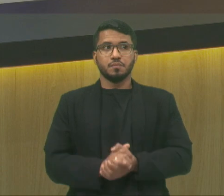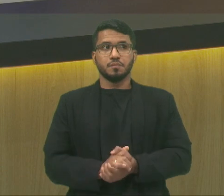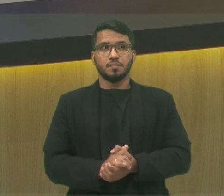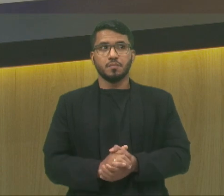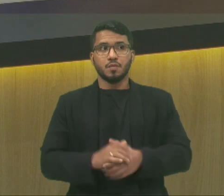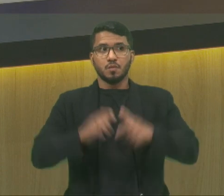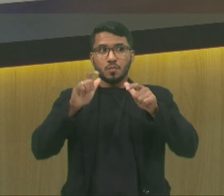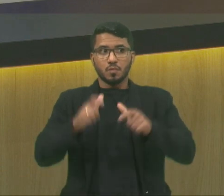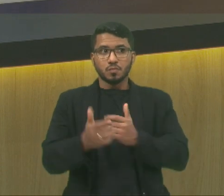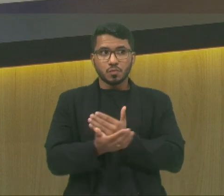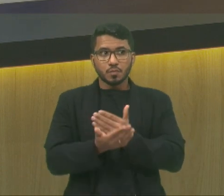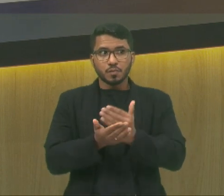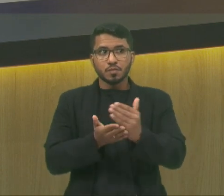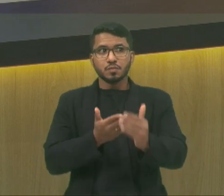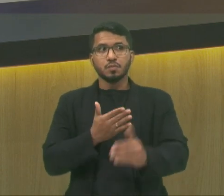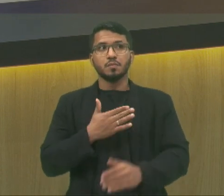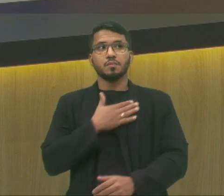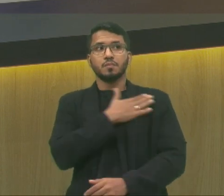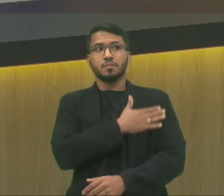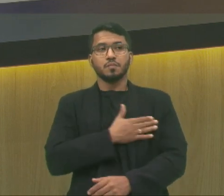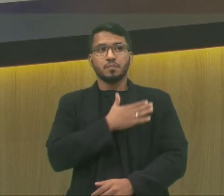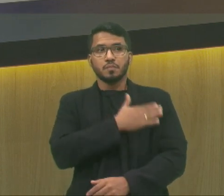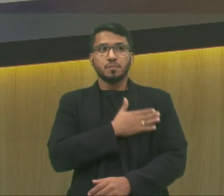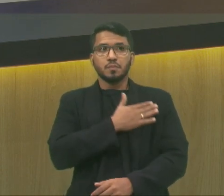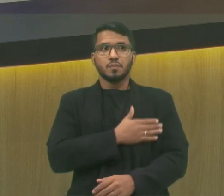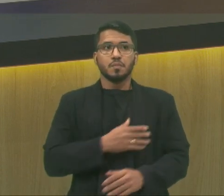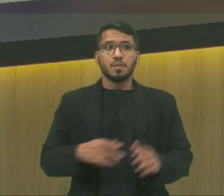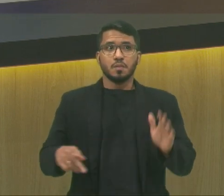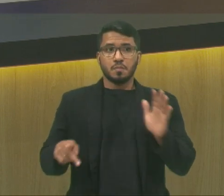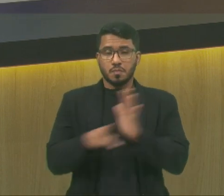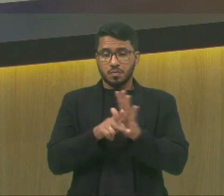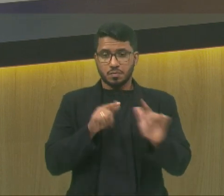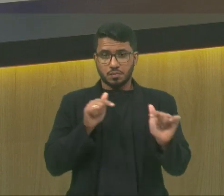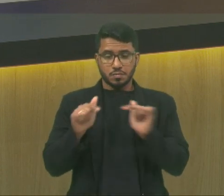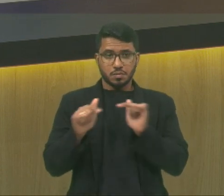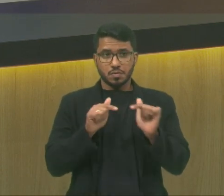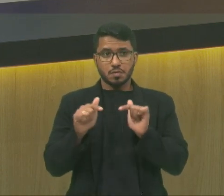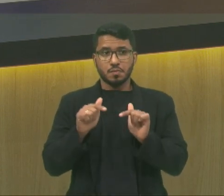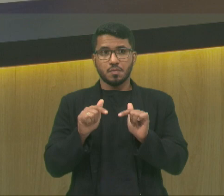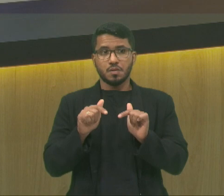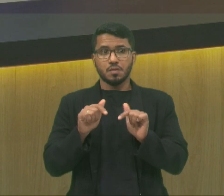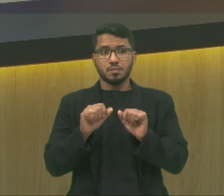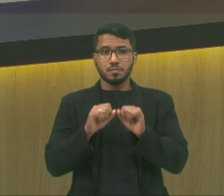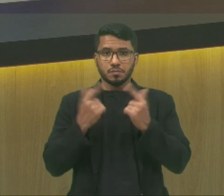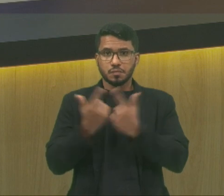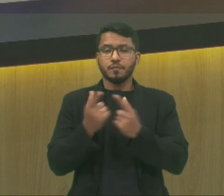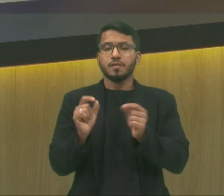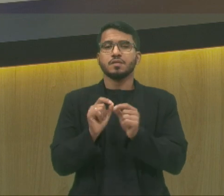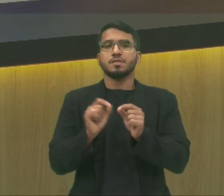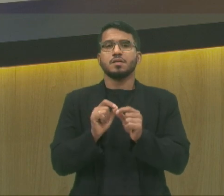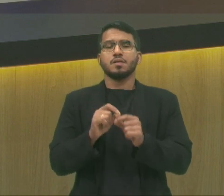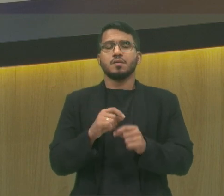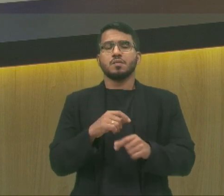onde começou sua admiração pelo poder legislativo, fazendo ações voluntárias no município.